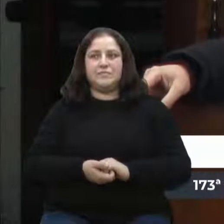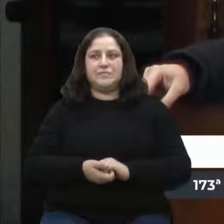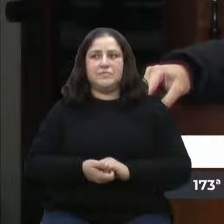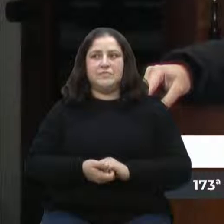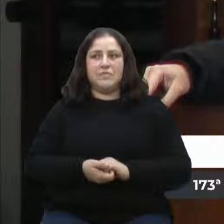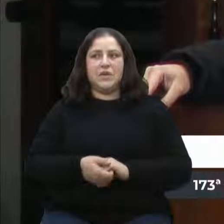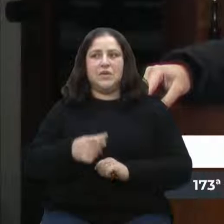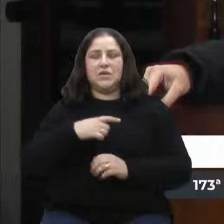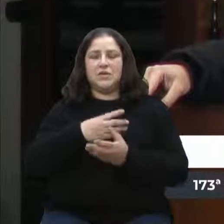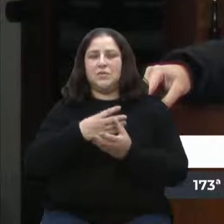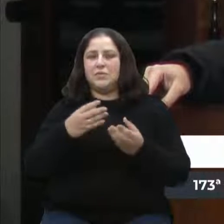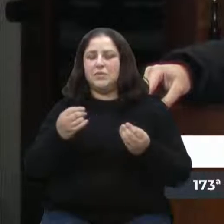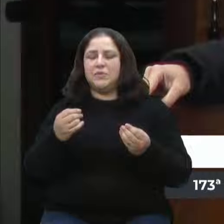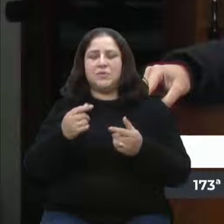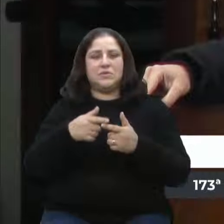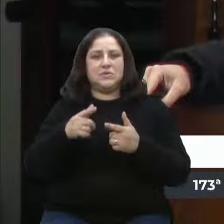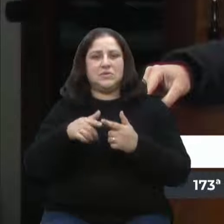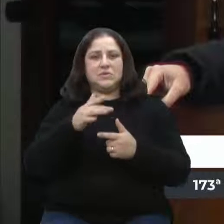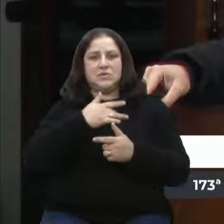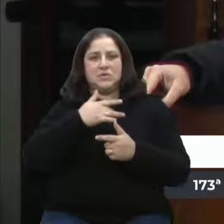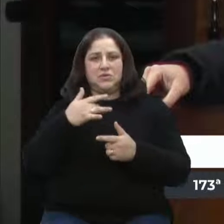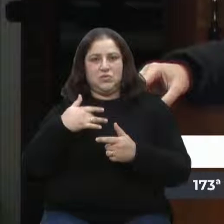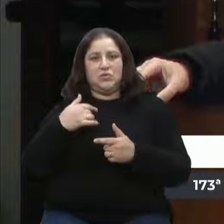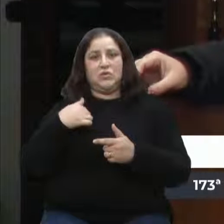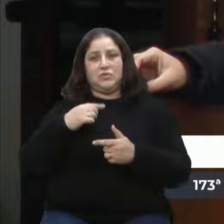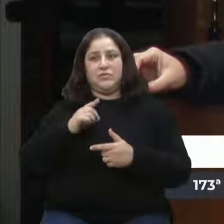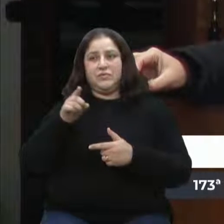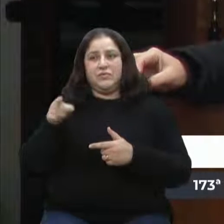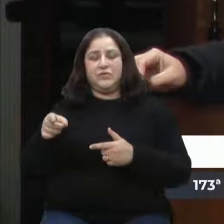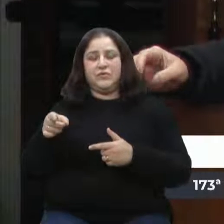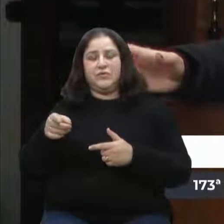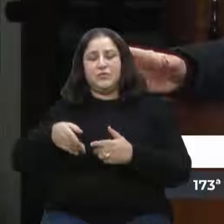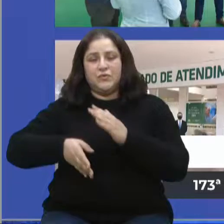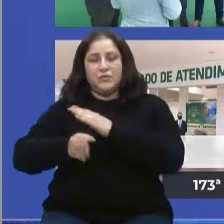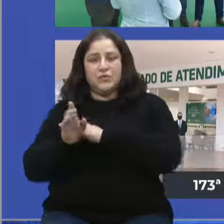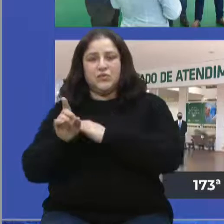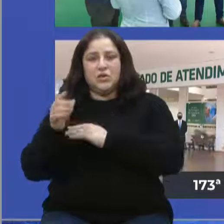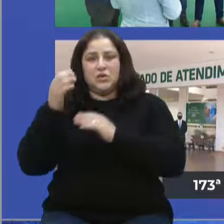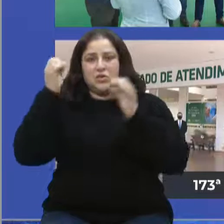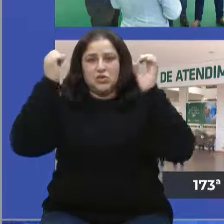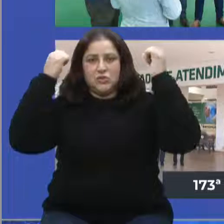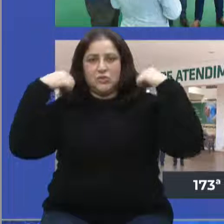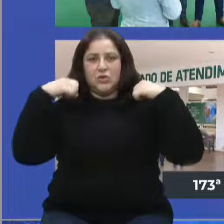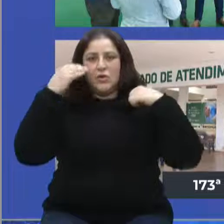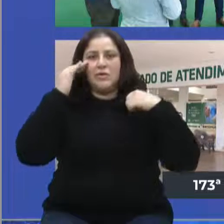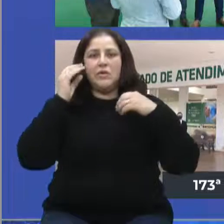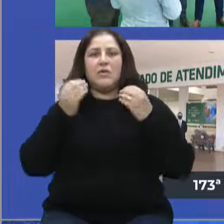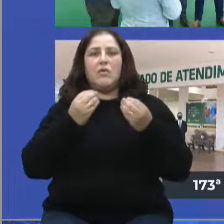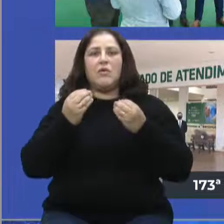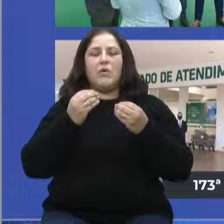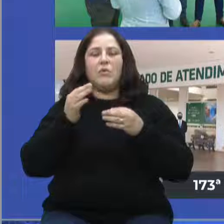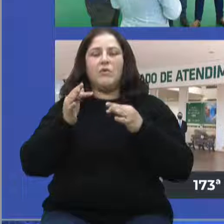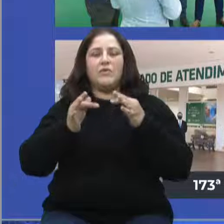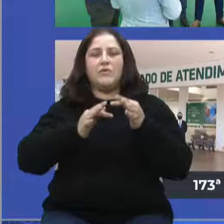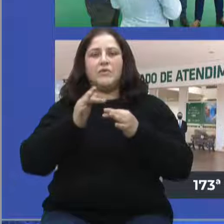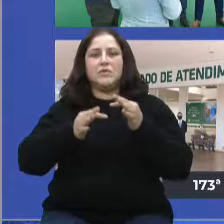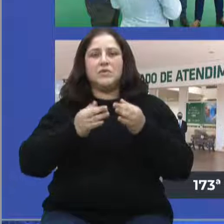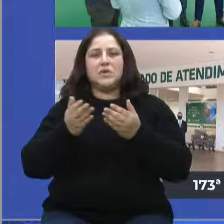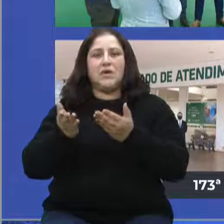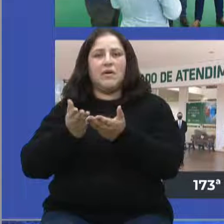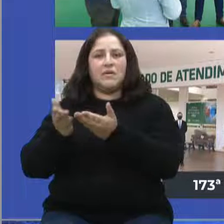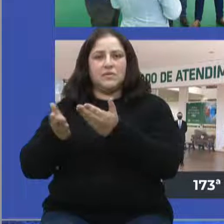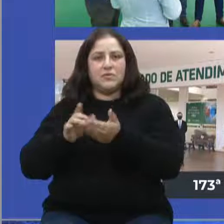trouxe diversos problemas em saúde. Então, nós fomos a Chapecó para entender um pouquinho de como funcionava esse atendimento